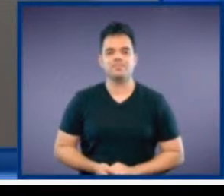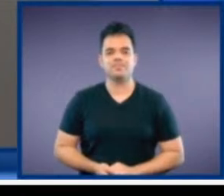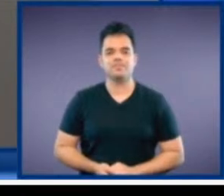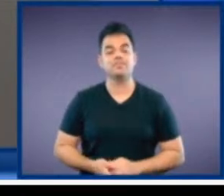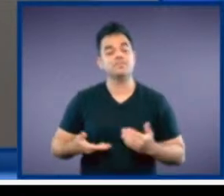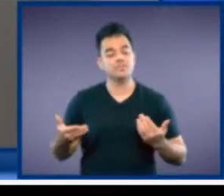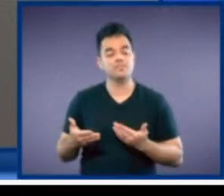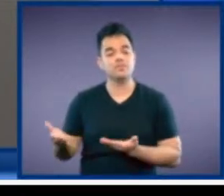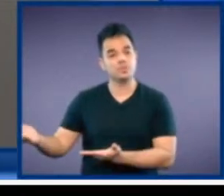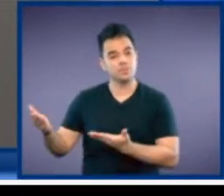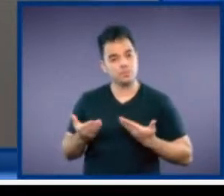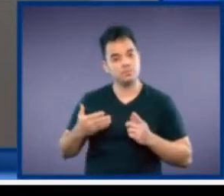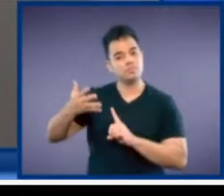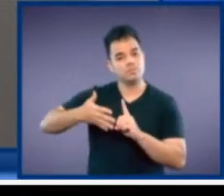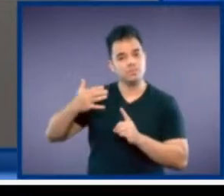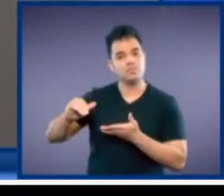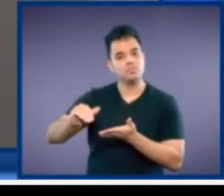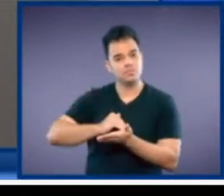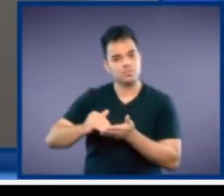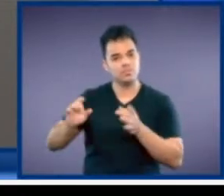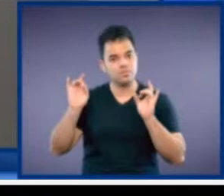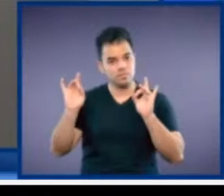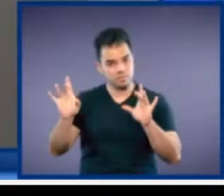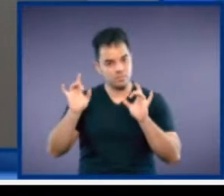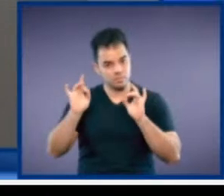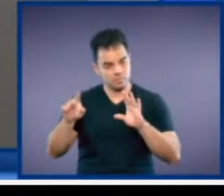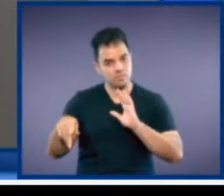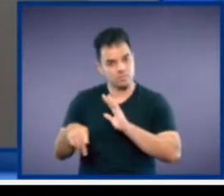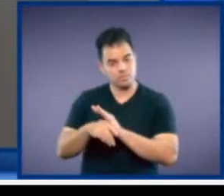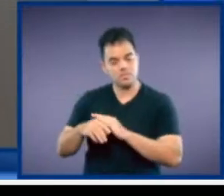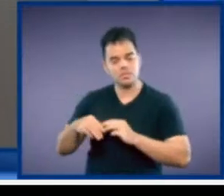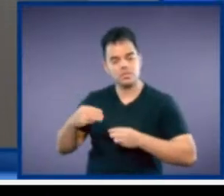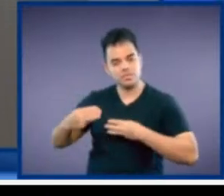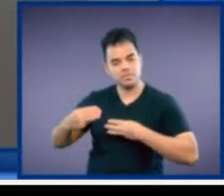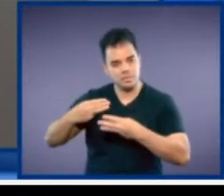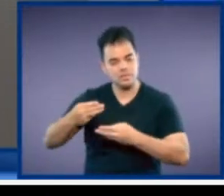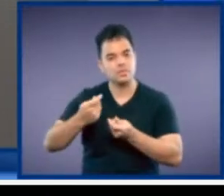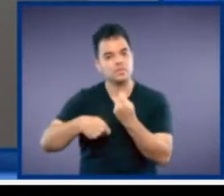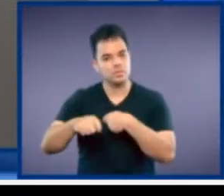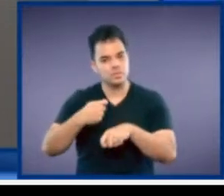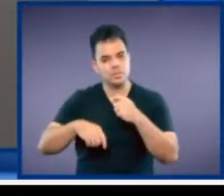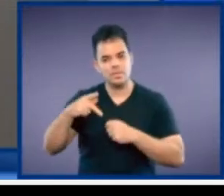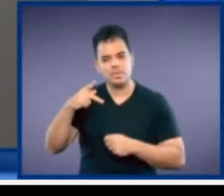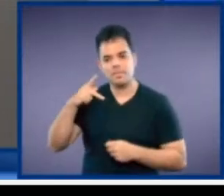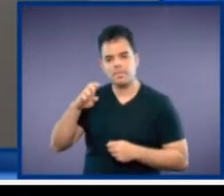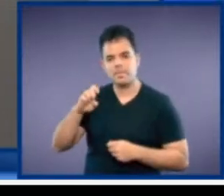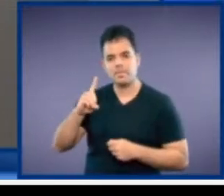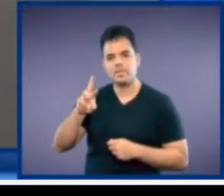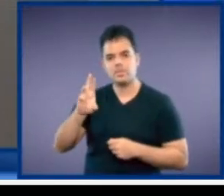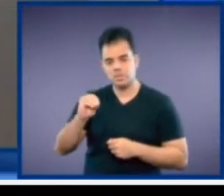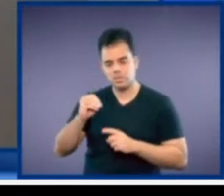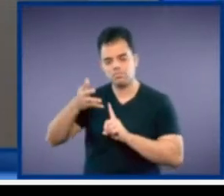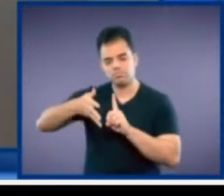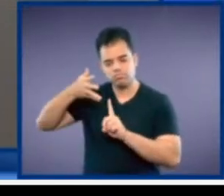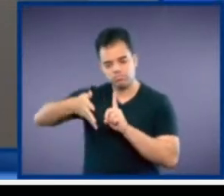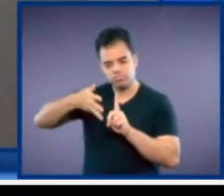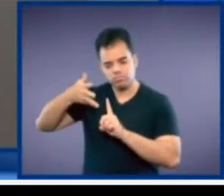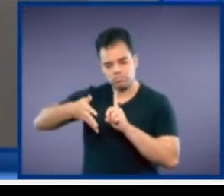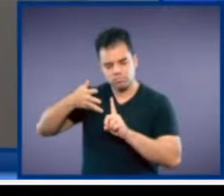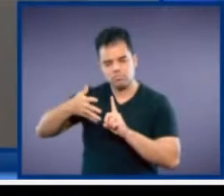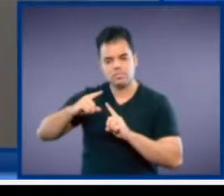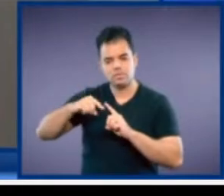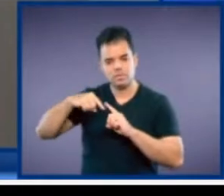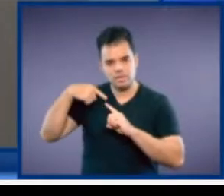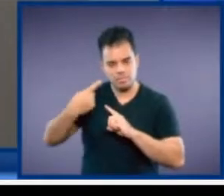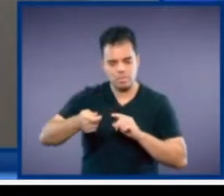Convido para as suas palavras o secretário especial de desestatização no Ministério da Economia, Pedro Maciel Capelupi. Ele fará uso das palavras e, na sequência, a batida